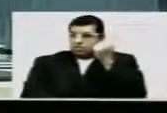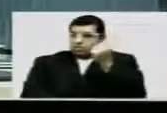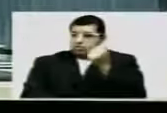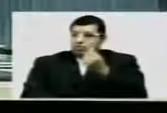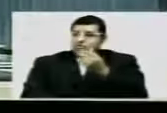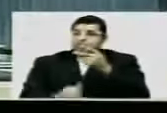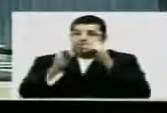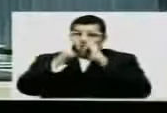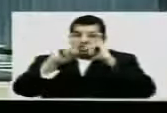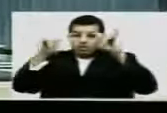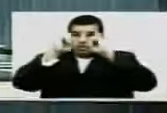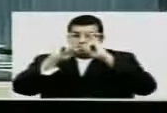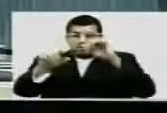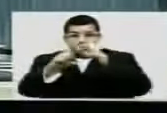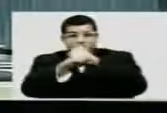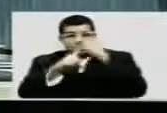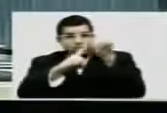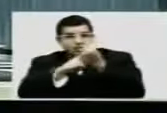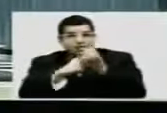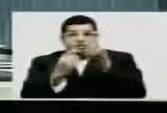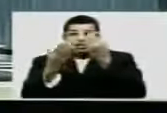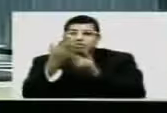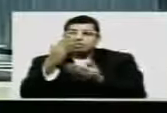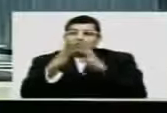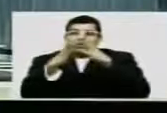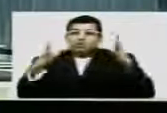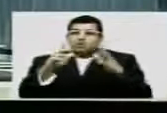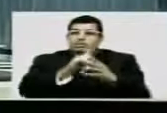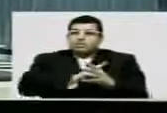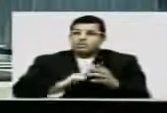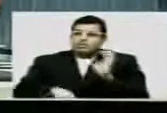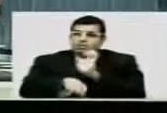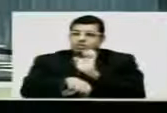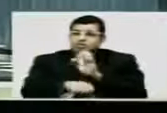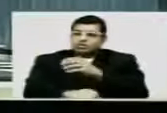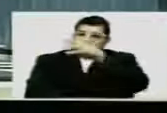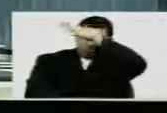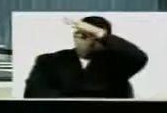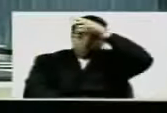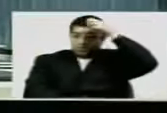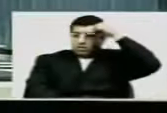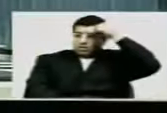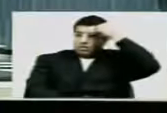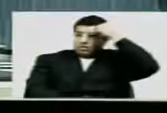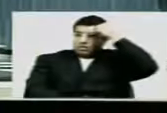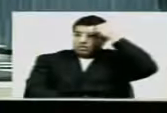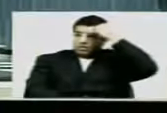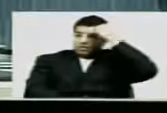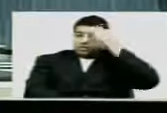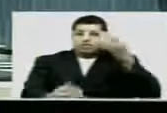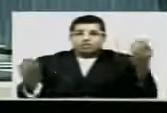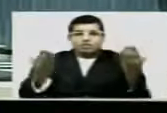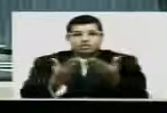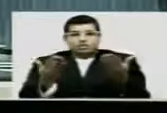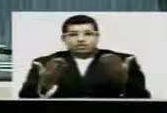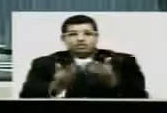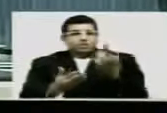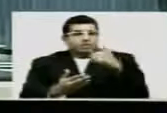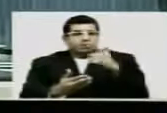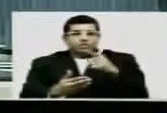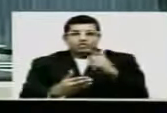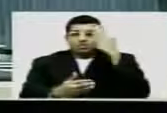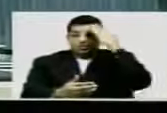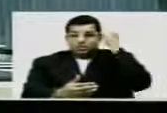e divulga para a sociedade. O governo do estado do Amazonas, até hoje,